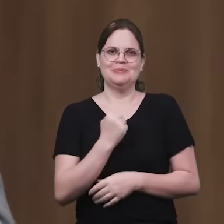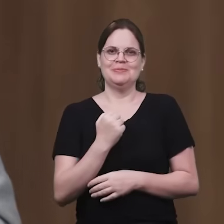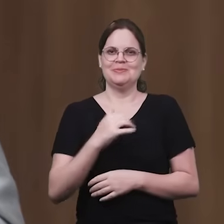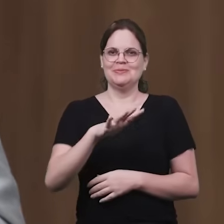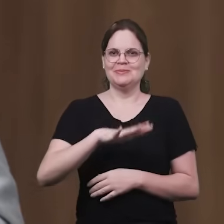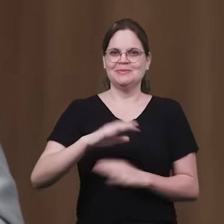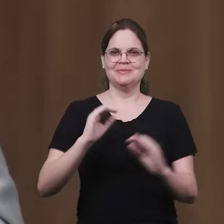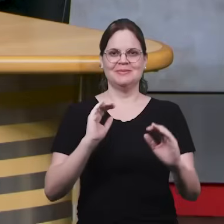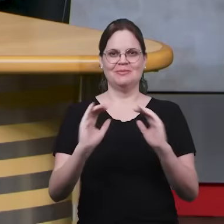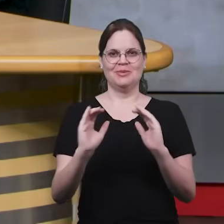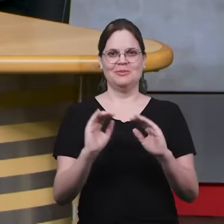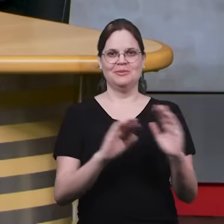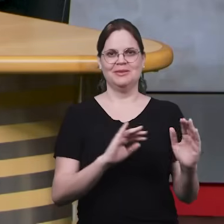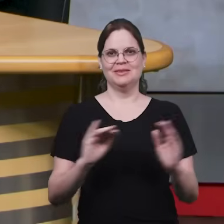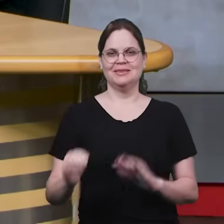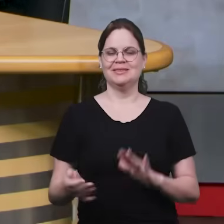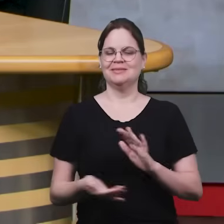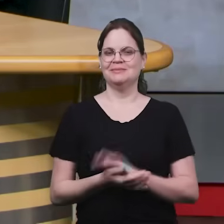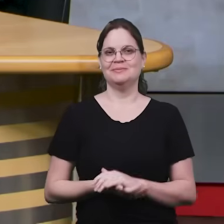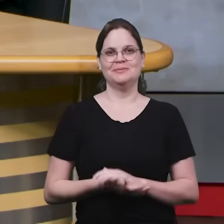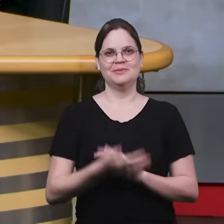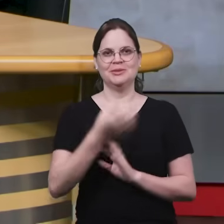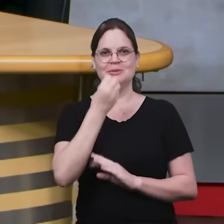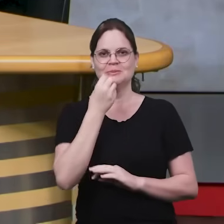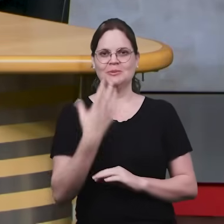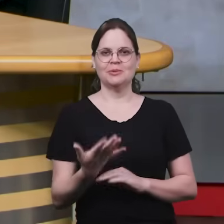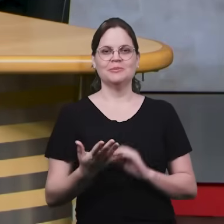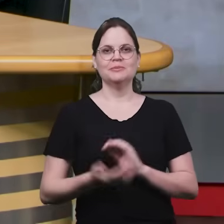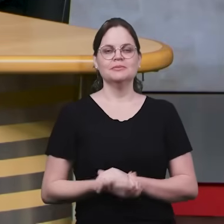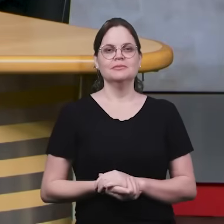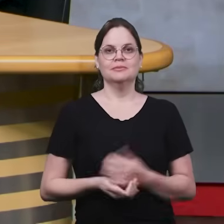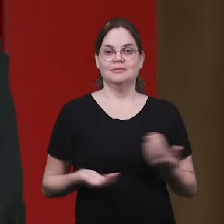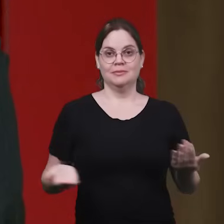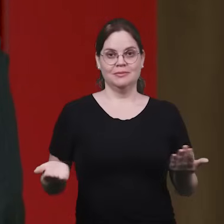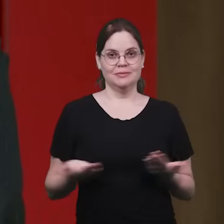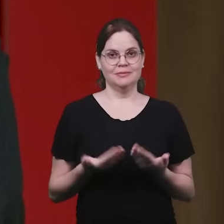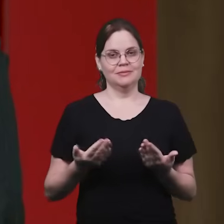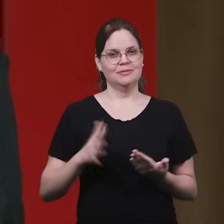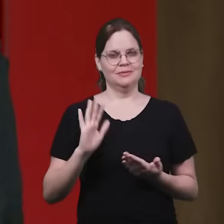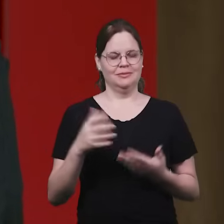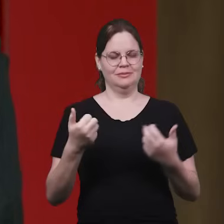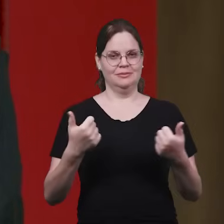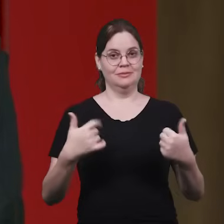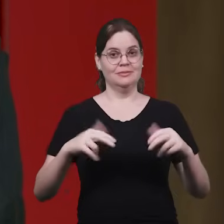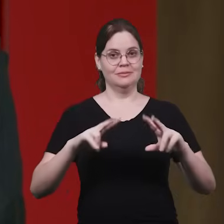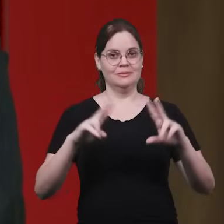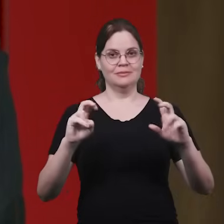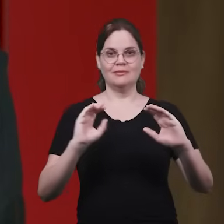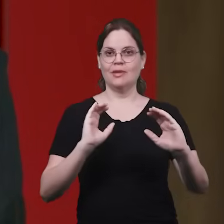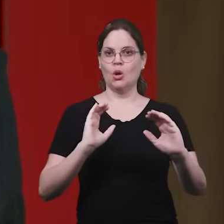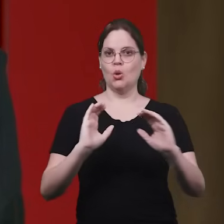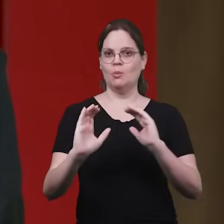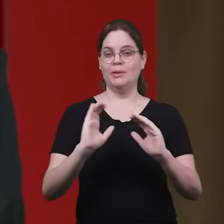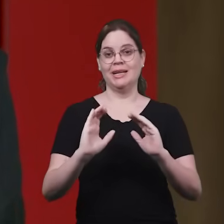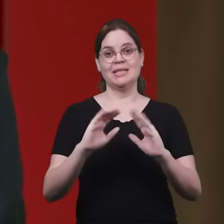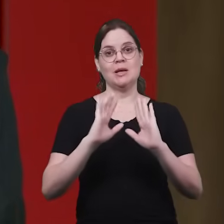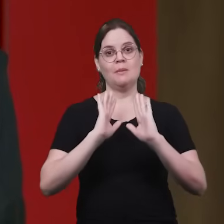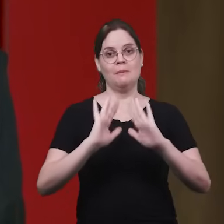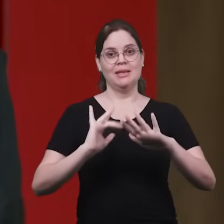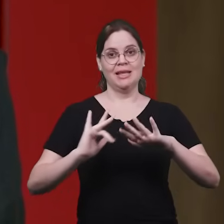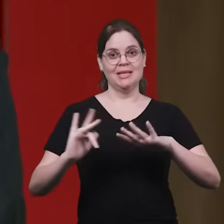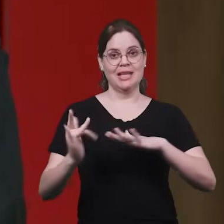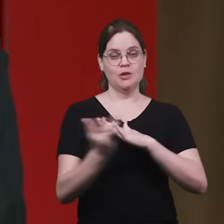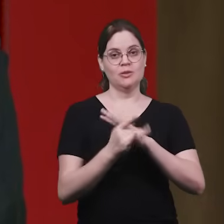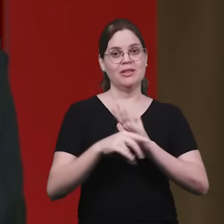envolvido com comunicação. Muito bom. Então, hoje, como dito, o nosso tema é a comunicação